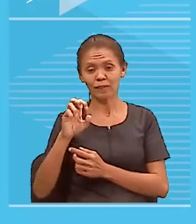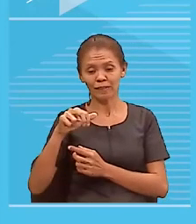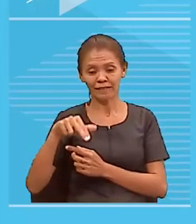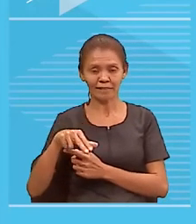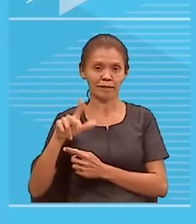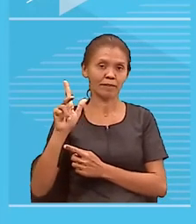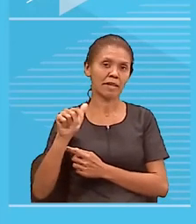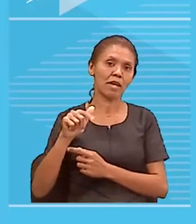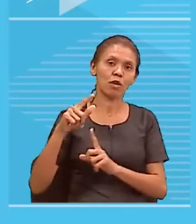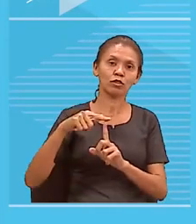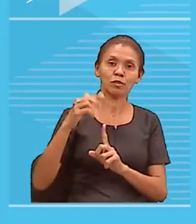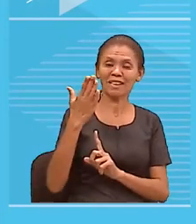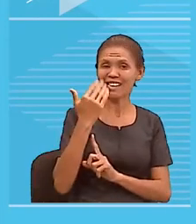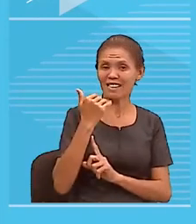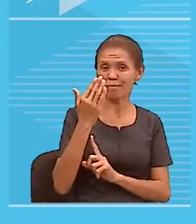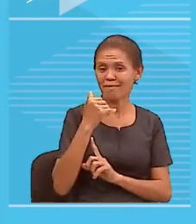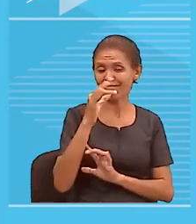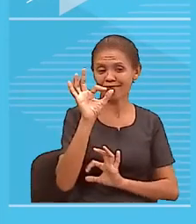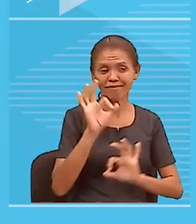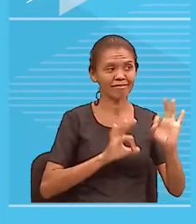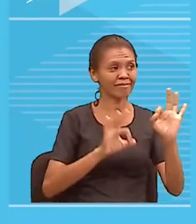é um alimento preparado